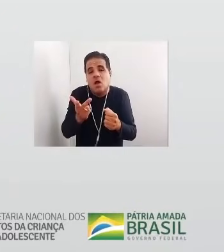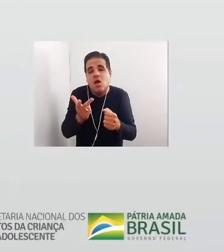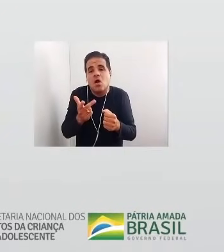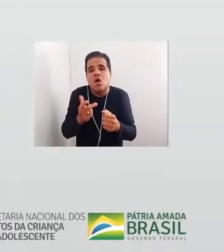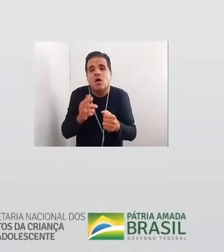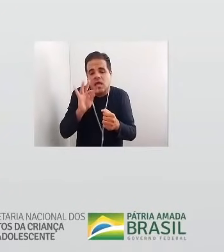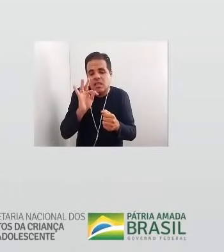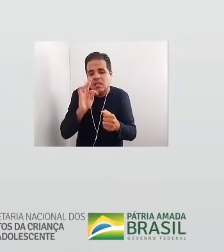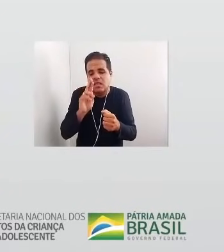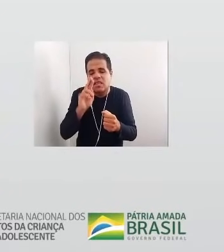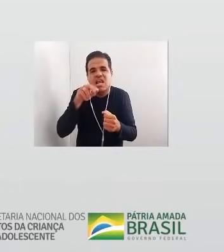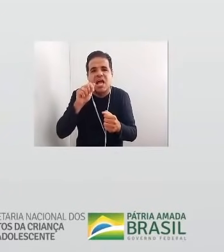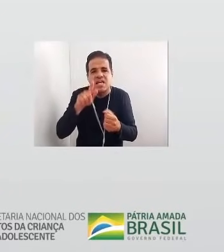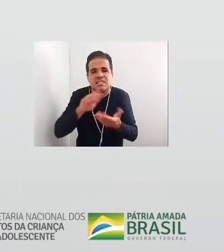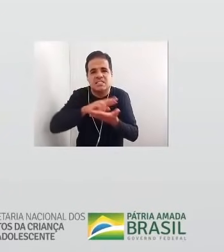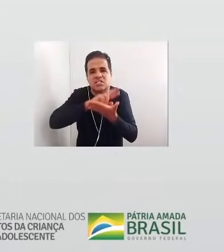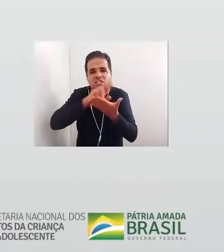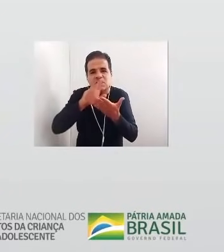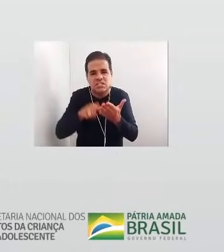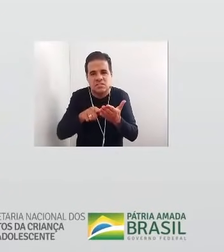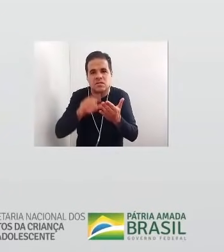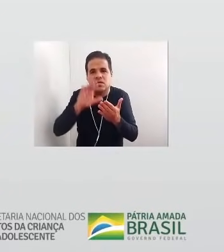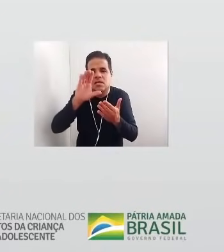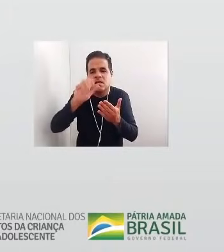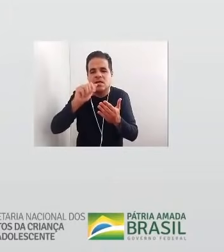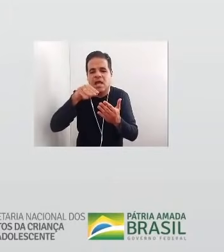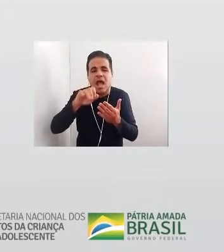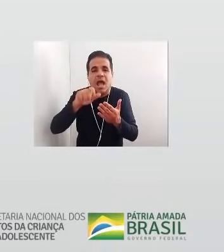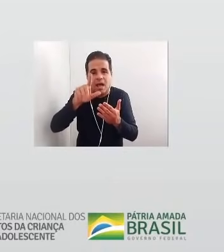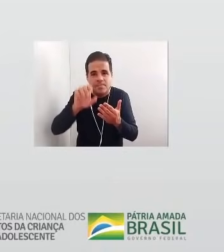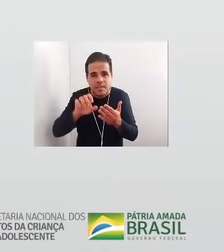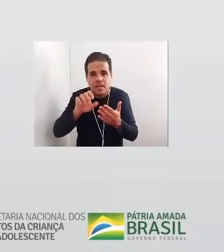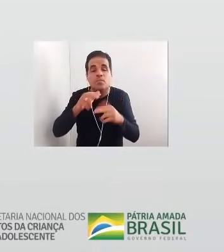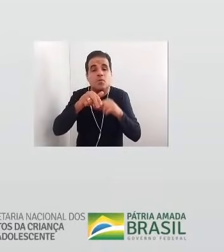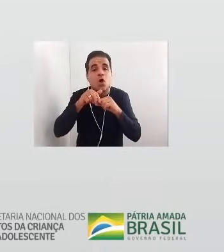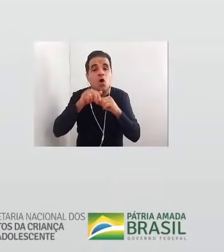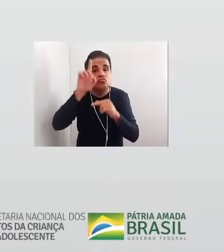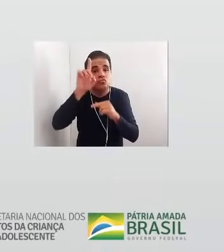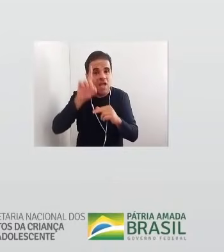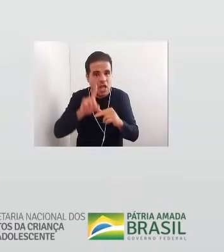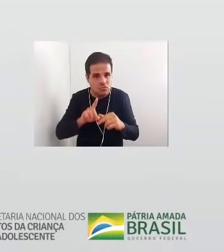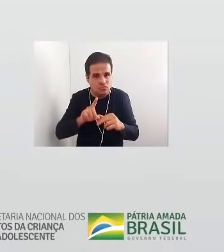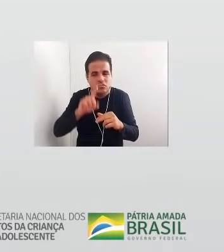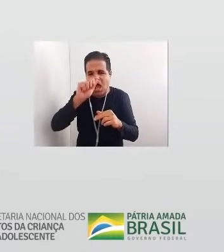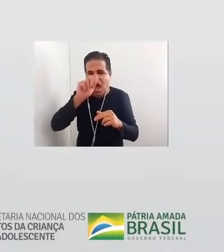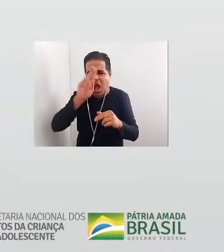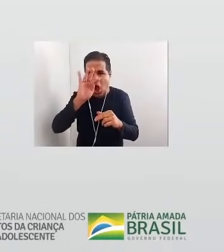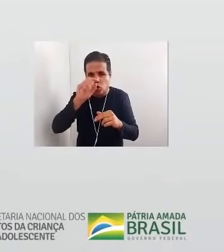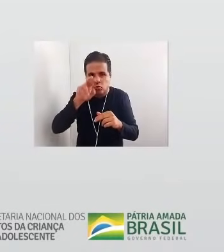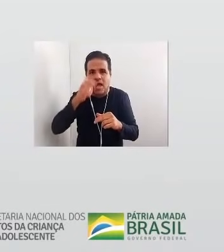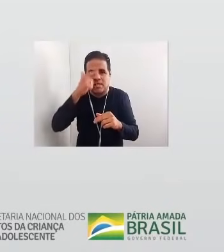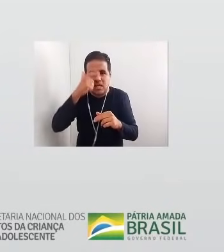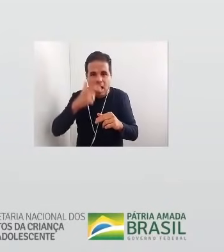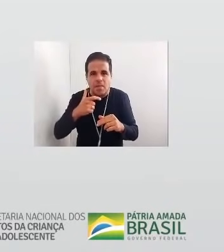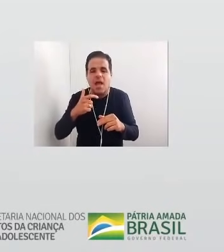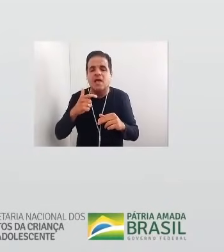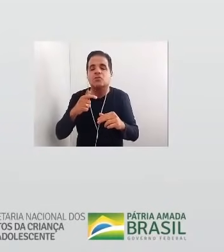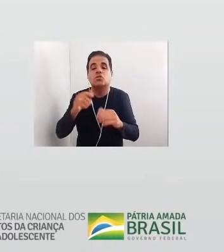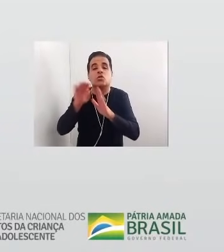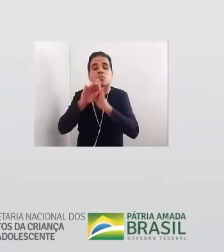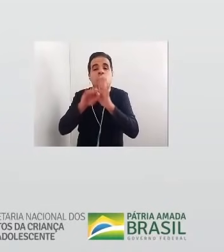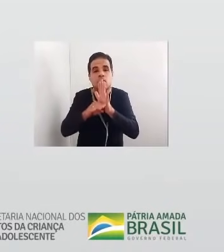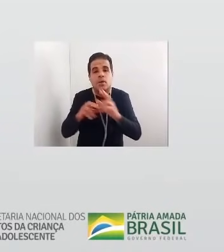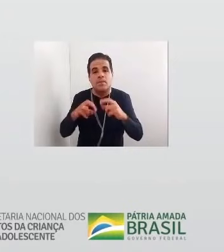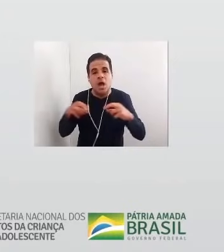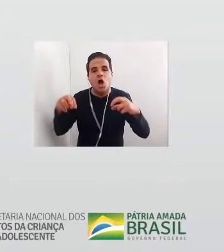transgênero, que se chama Camille Paglia, por causa dos direitos autorais, dos direitos de imagem do programa Roda